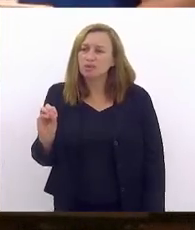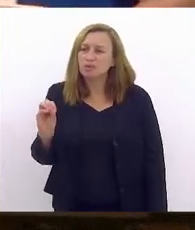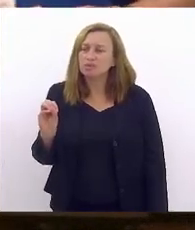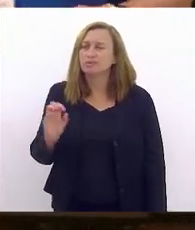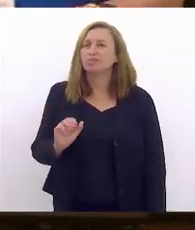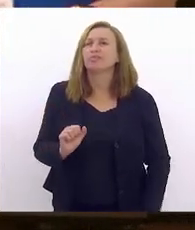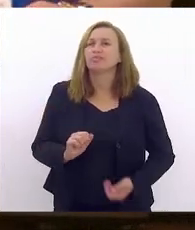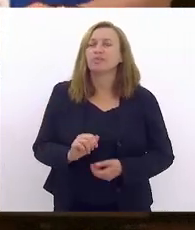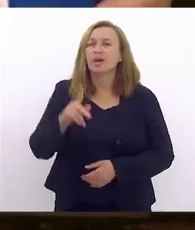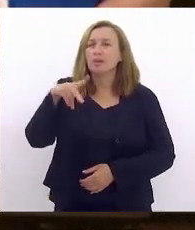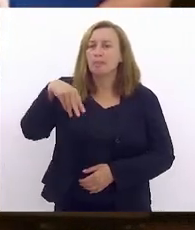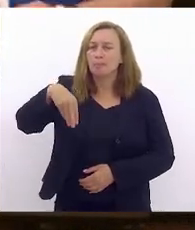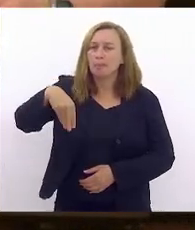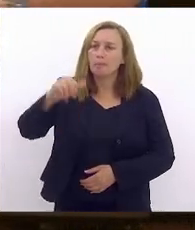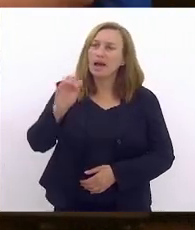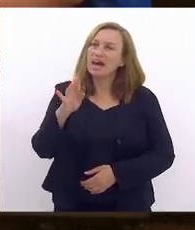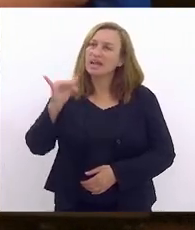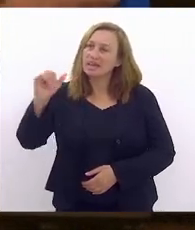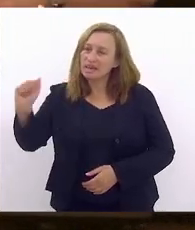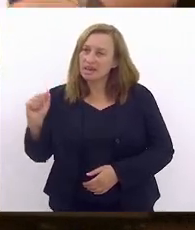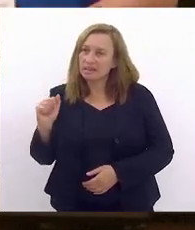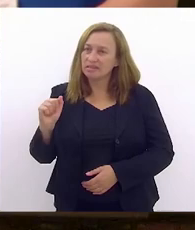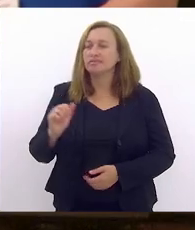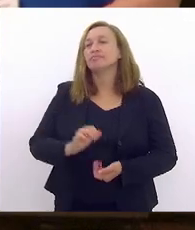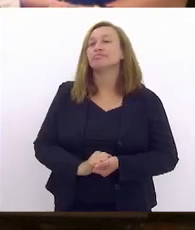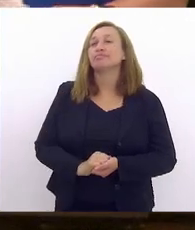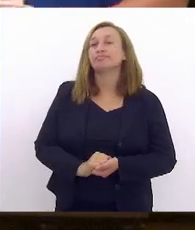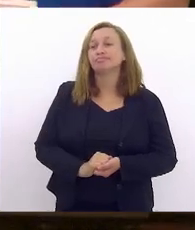Maria de Fátima, presidente Siri de Ramos.